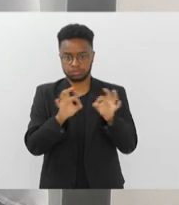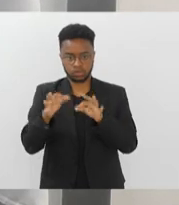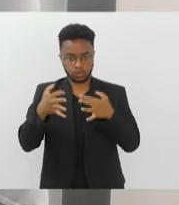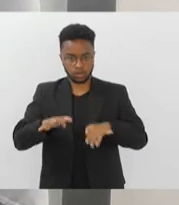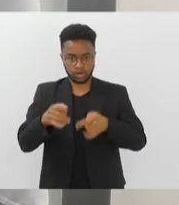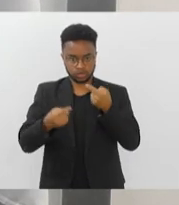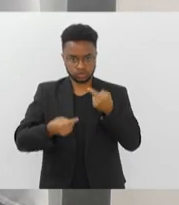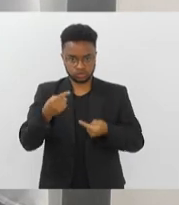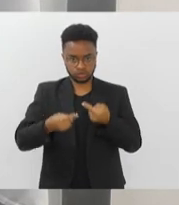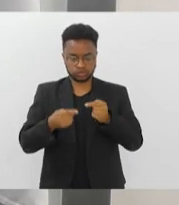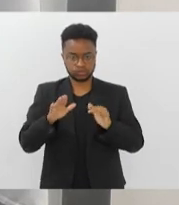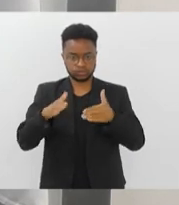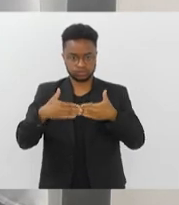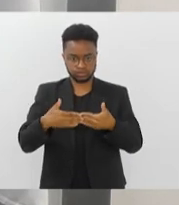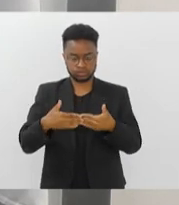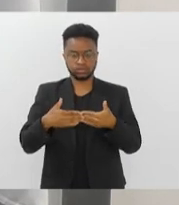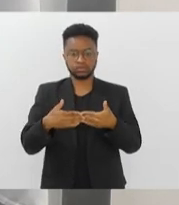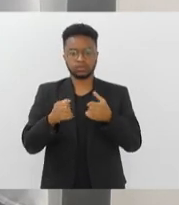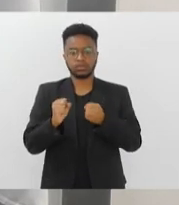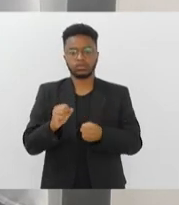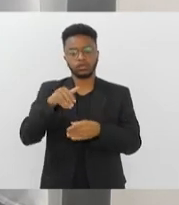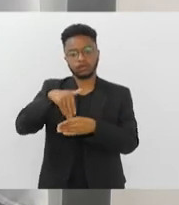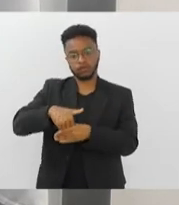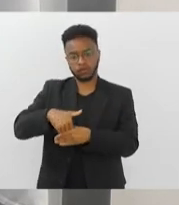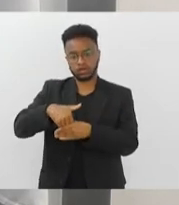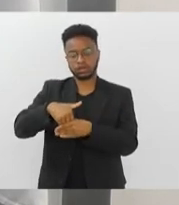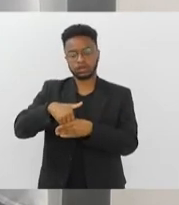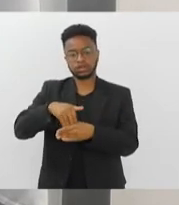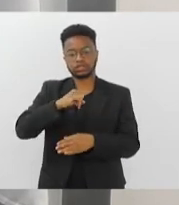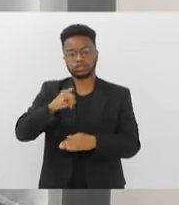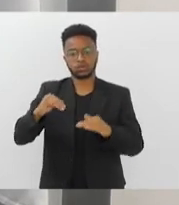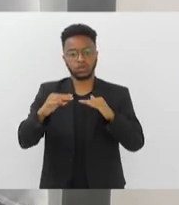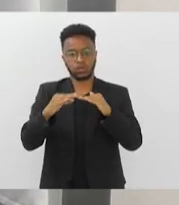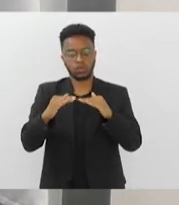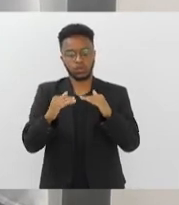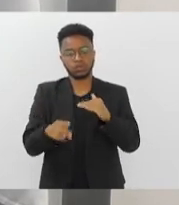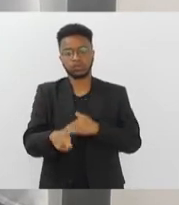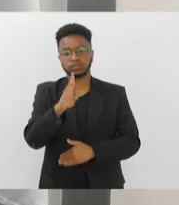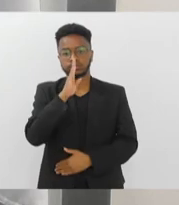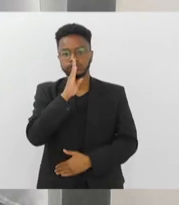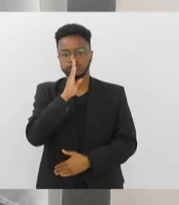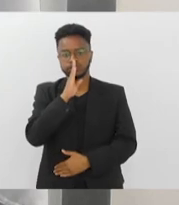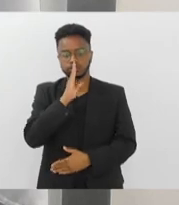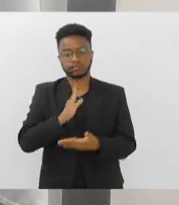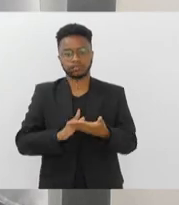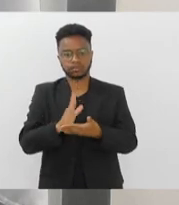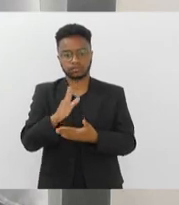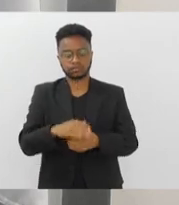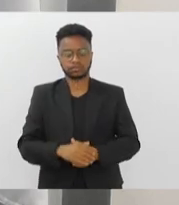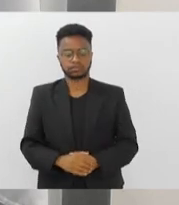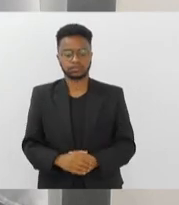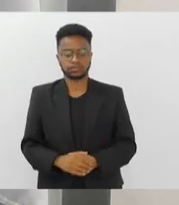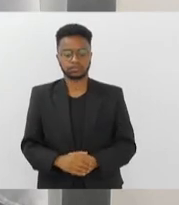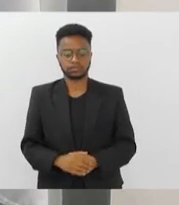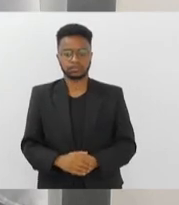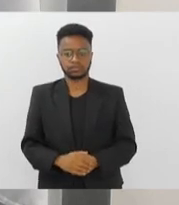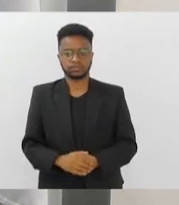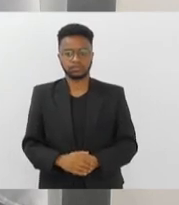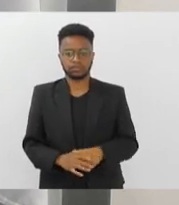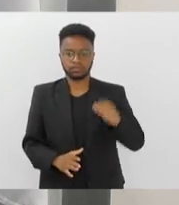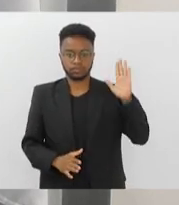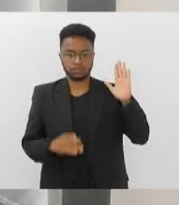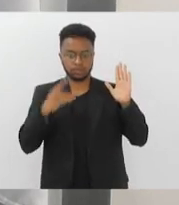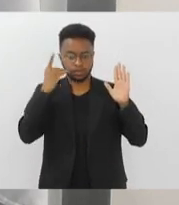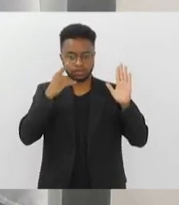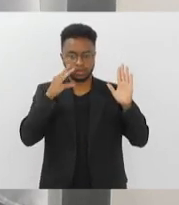queira discutir, encerrada a discussão, em votação. Senhores que aprovam, permaneçam como estão. Aprovado. Presente, questão de ordem. Deputado Carlinhos